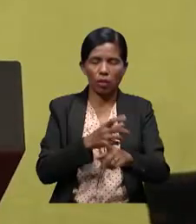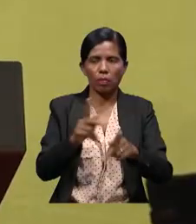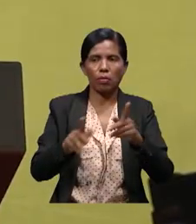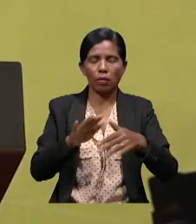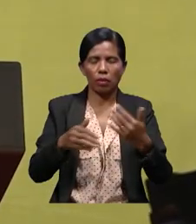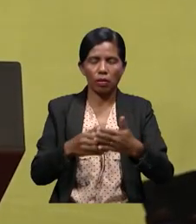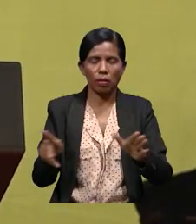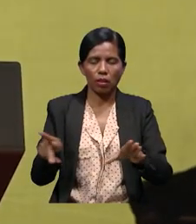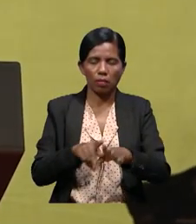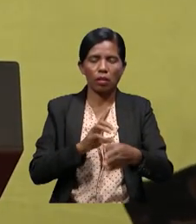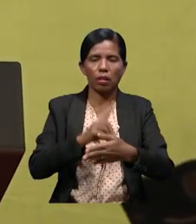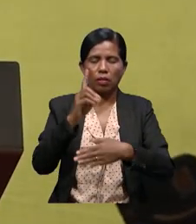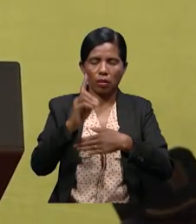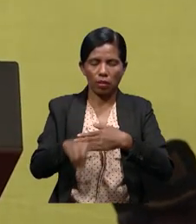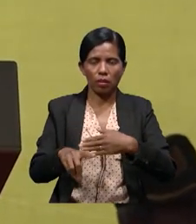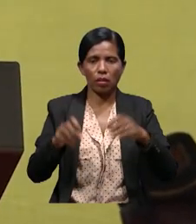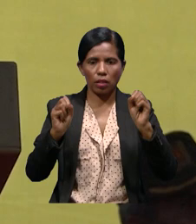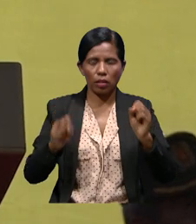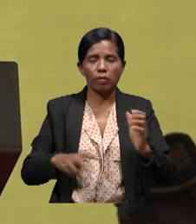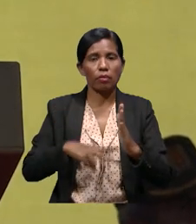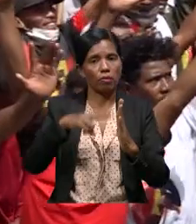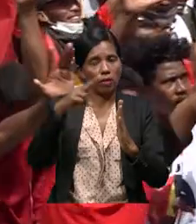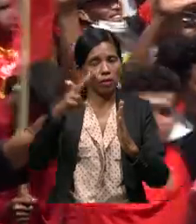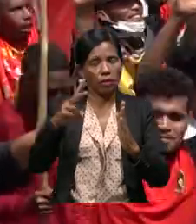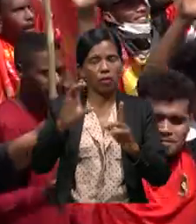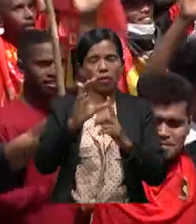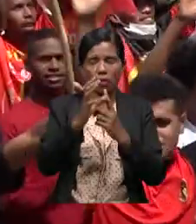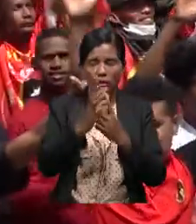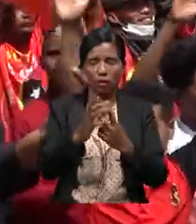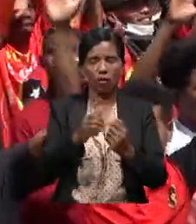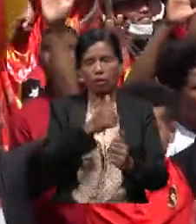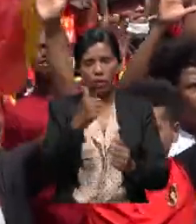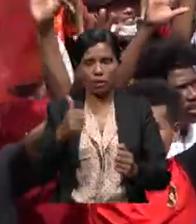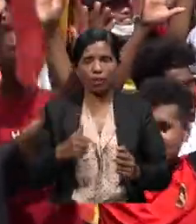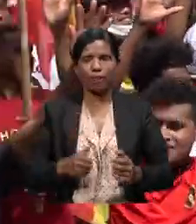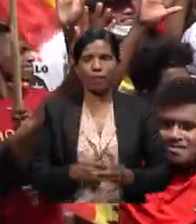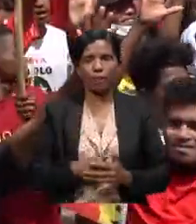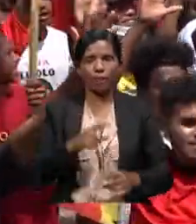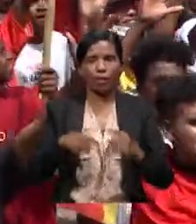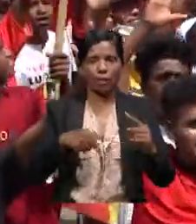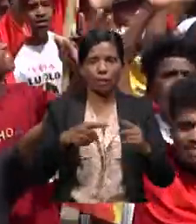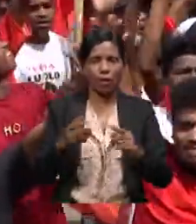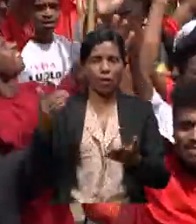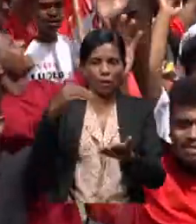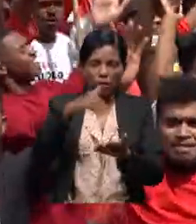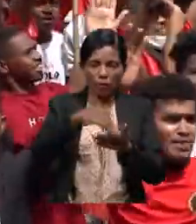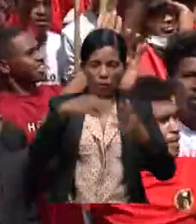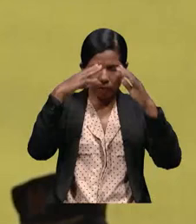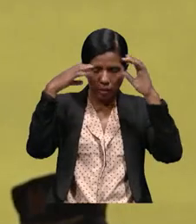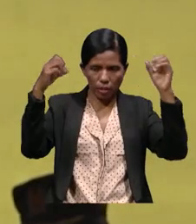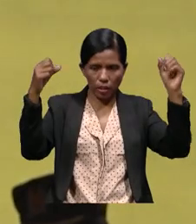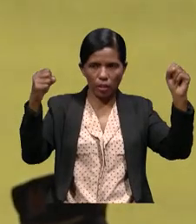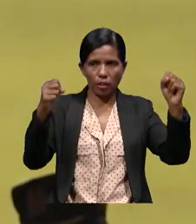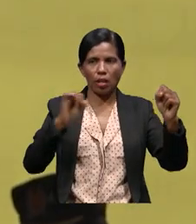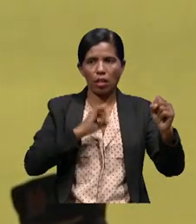ia desenvolvimento, ia aspeto valores sociais, cultural no siraseluktan. Se vai ir eleito filha fala para presidente da república ao